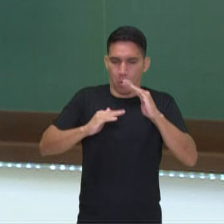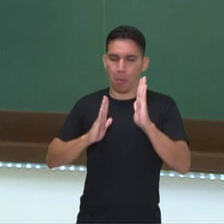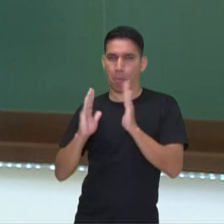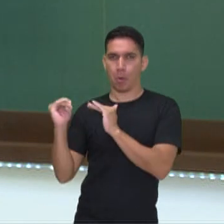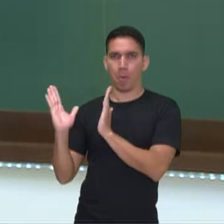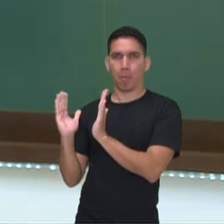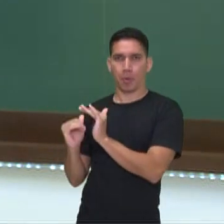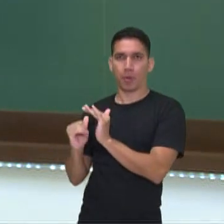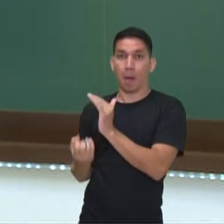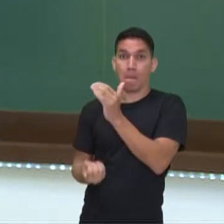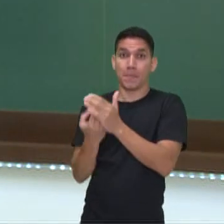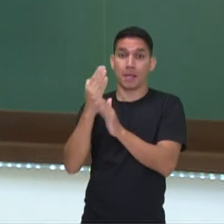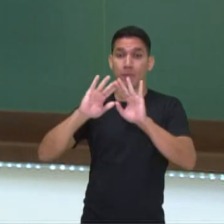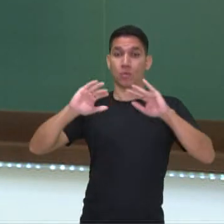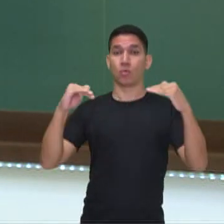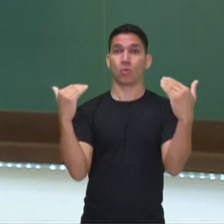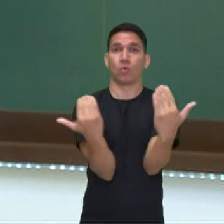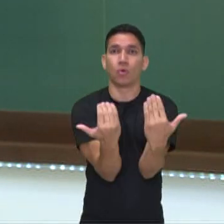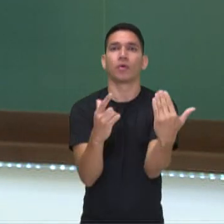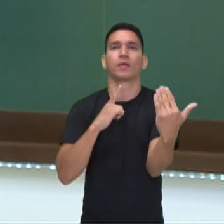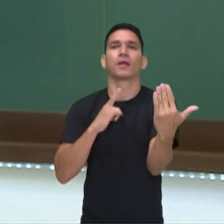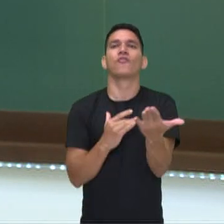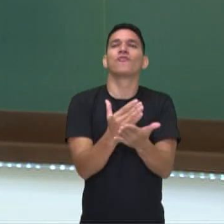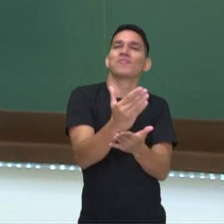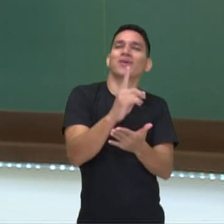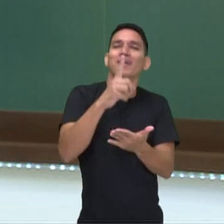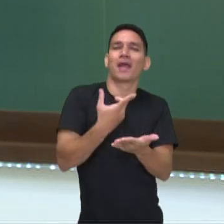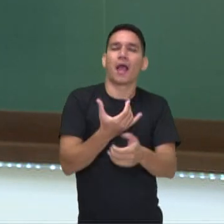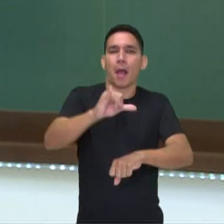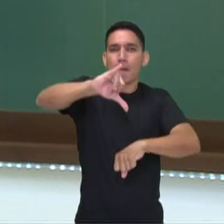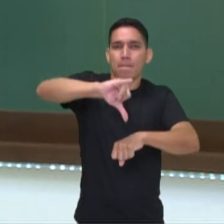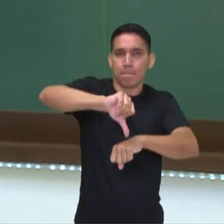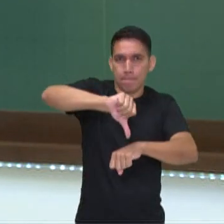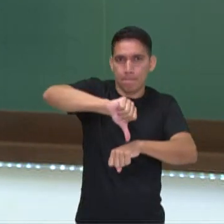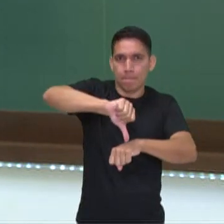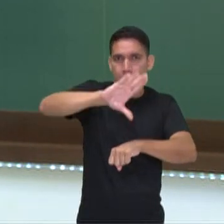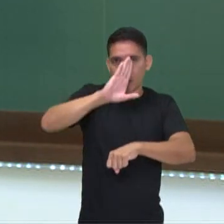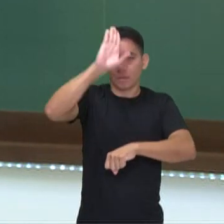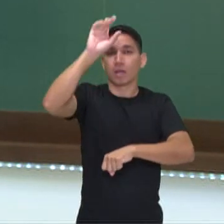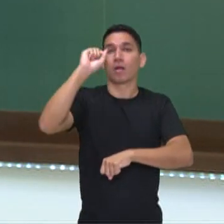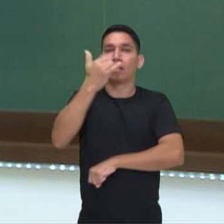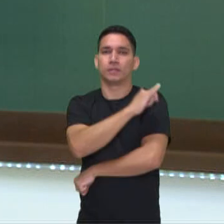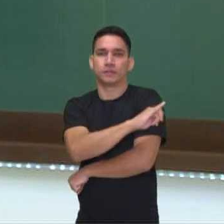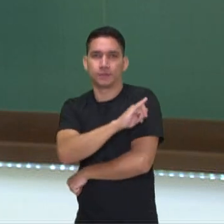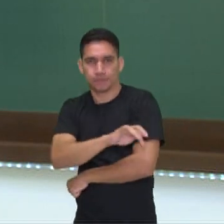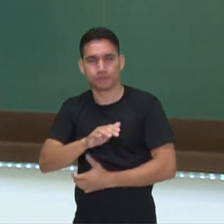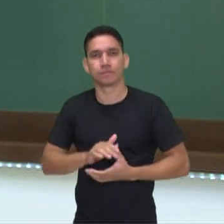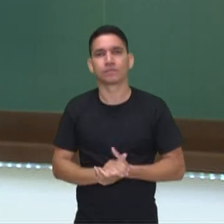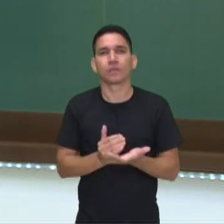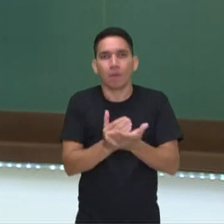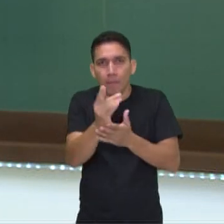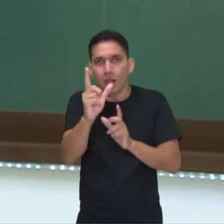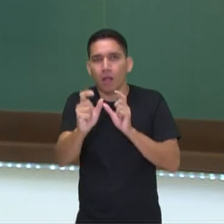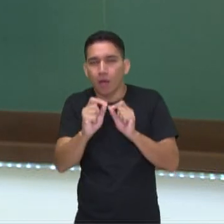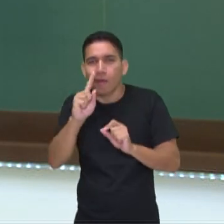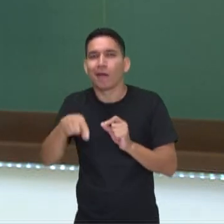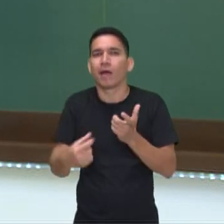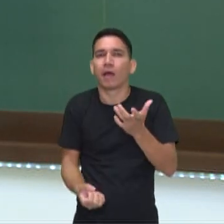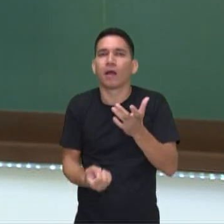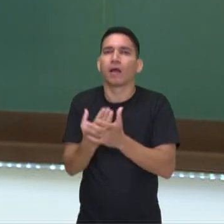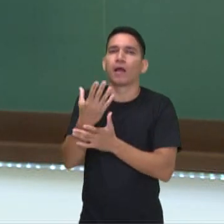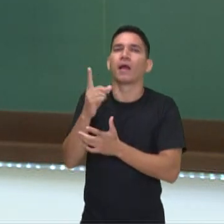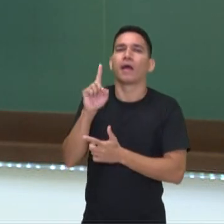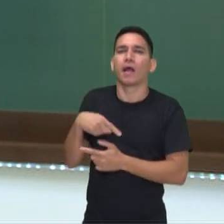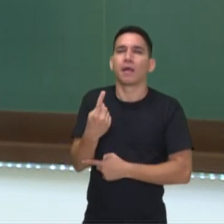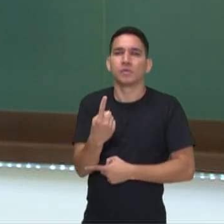primeira poligonal na matriz das igrejas do Rio de Janeiro, né, que ela se torna em 1763